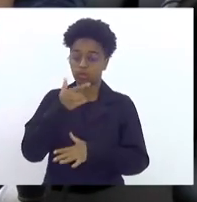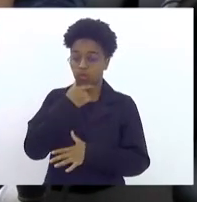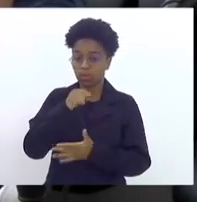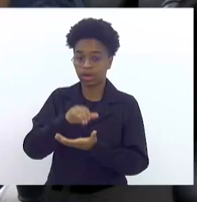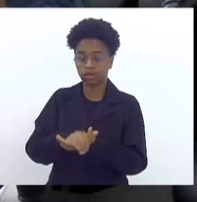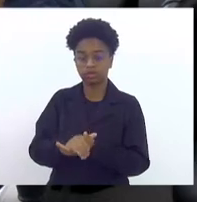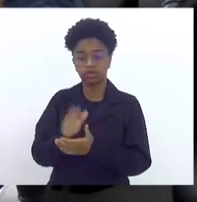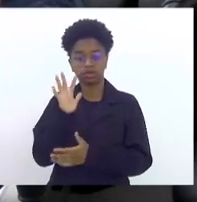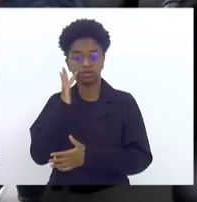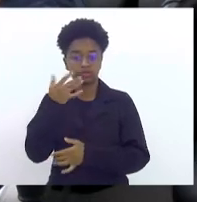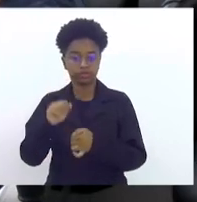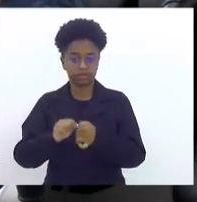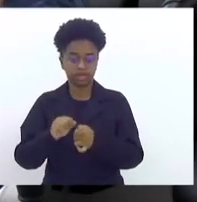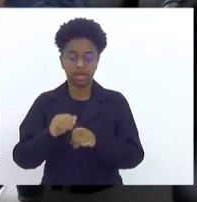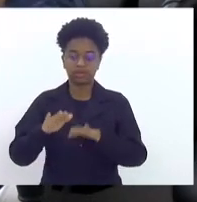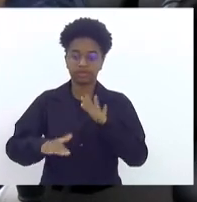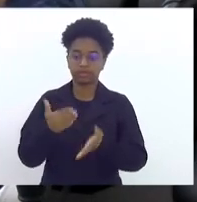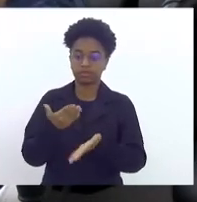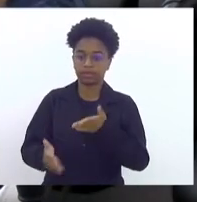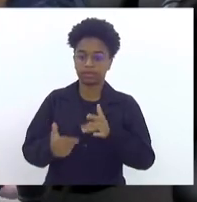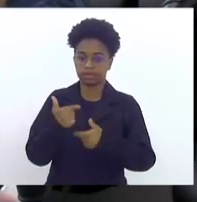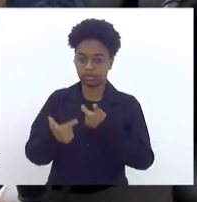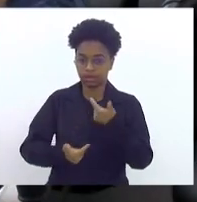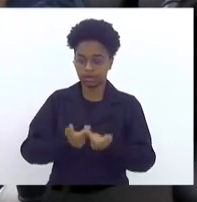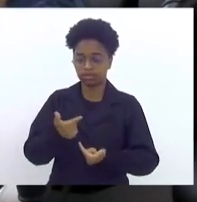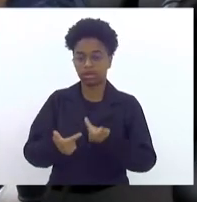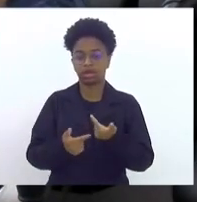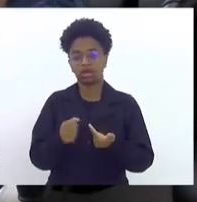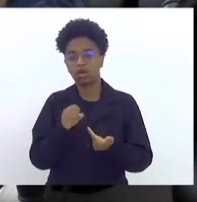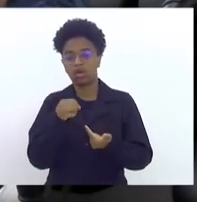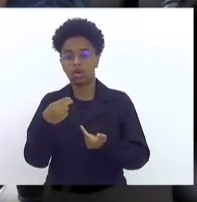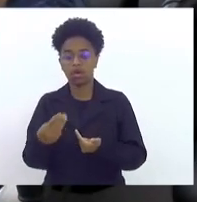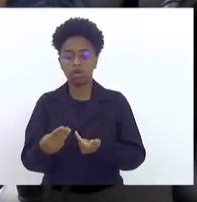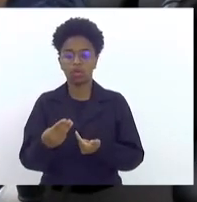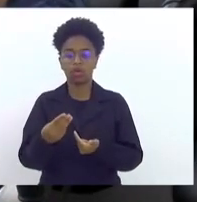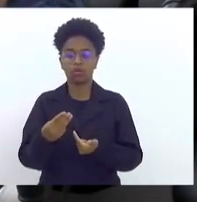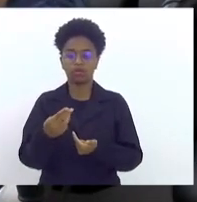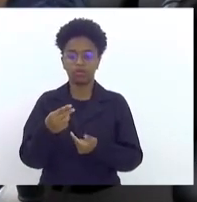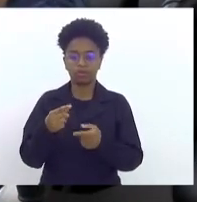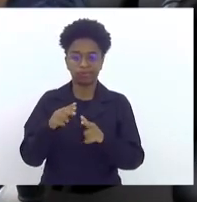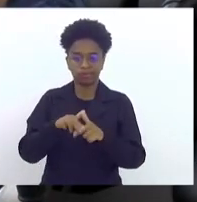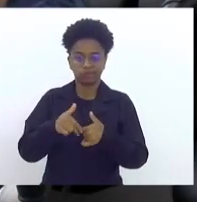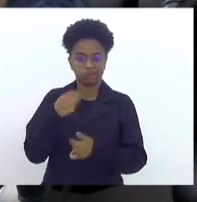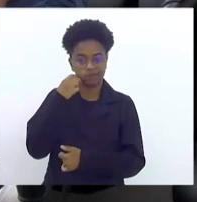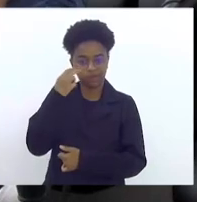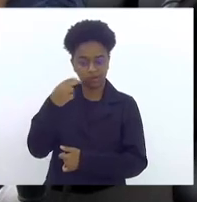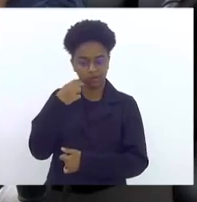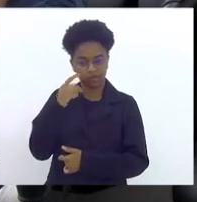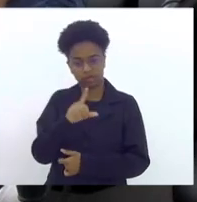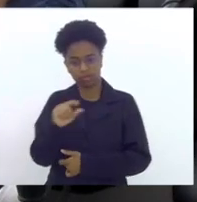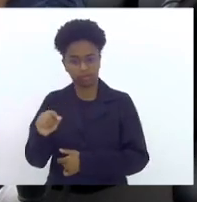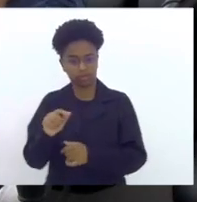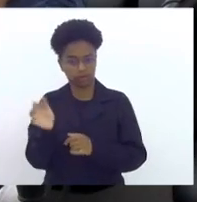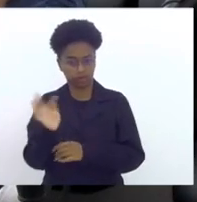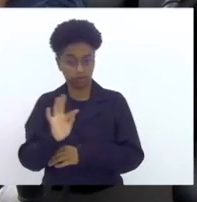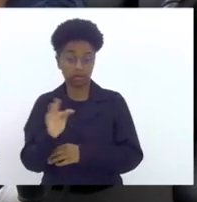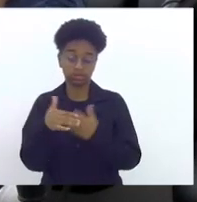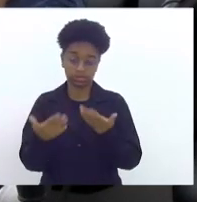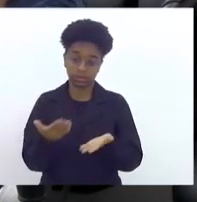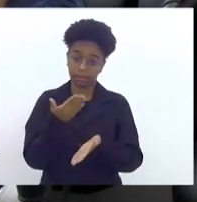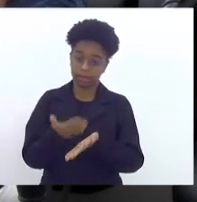vezes perde emprego às vezes por vergonha sai da faculdade Enfim então é uma perda de oportunidade